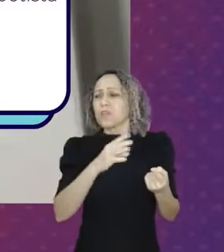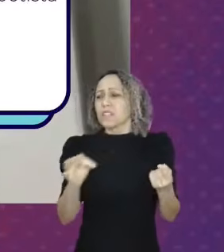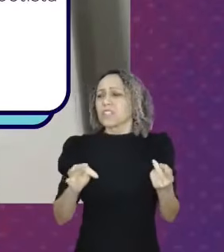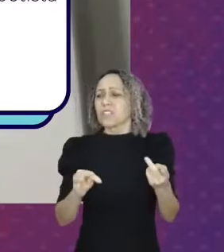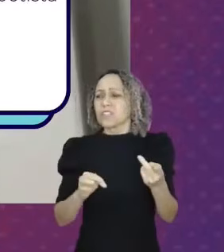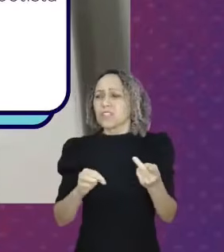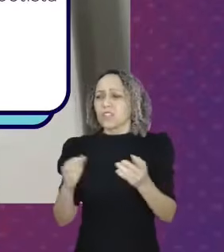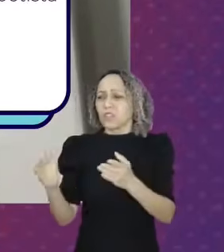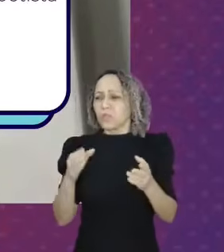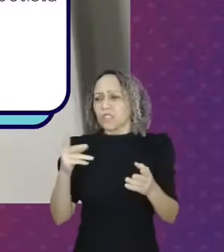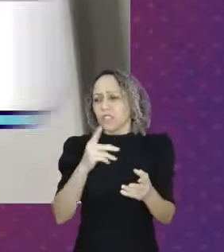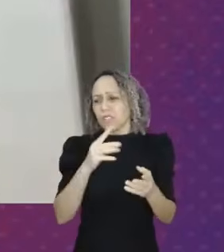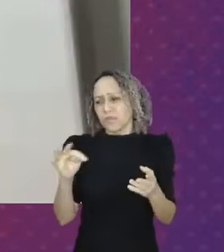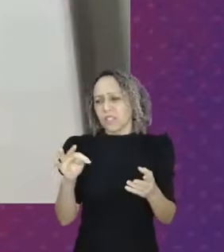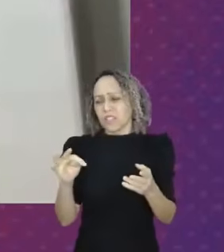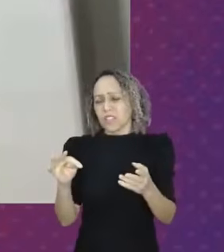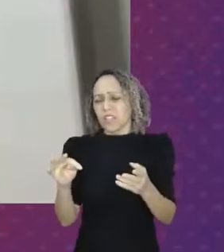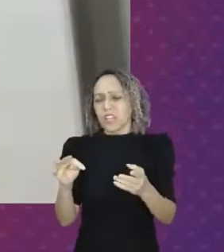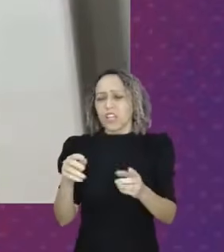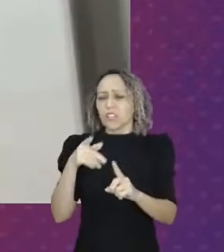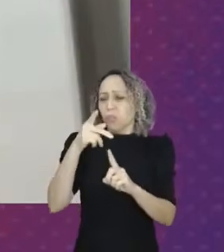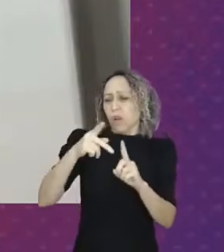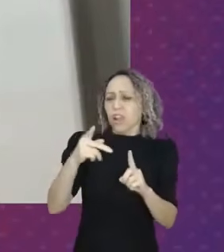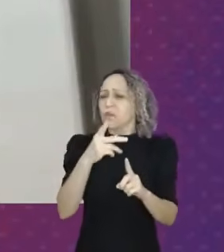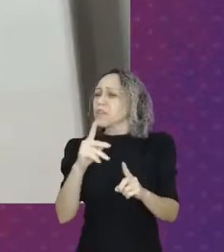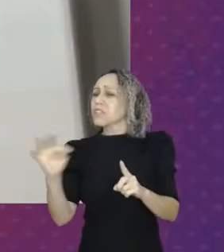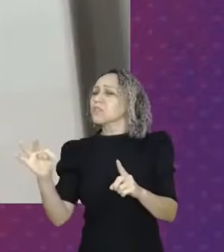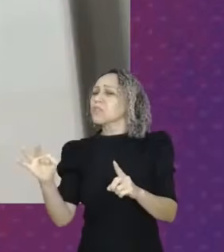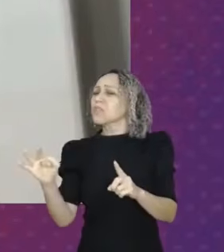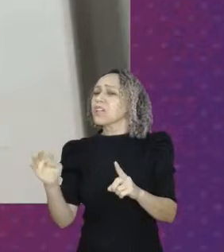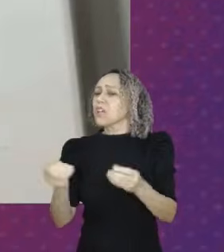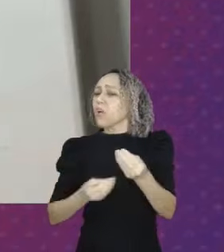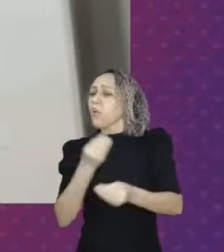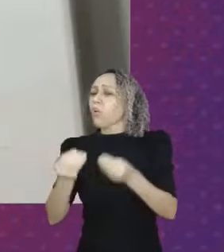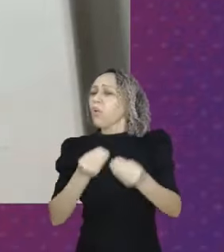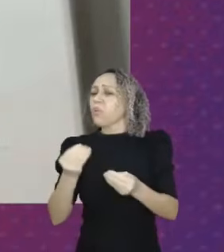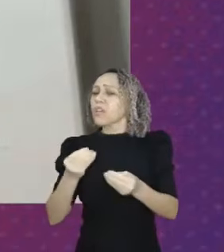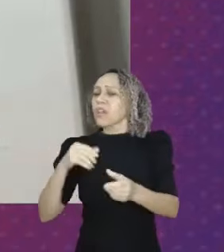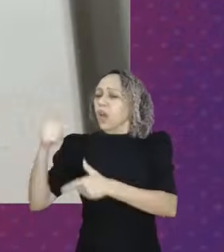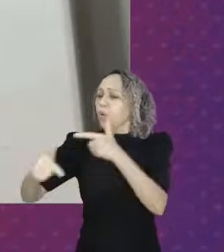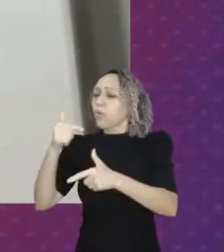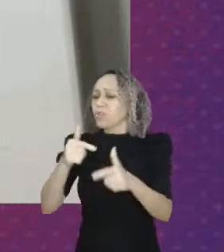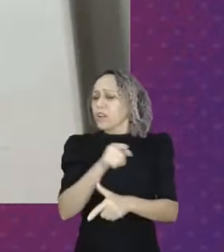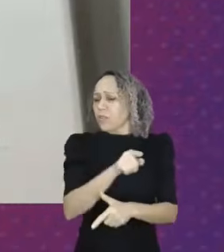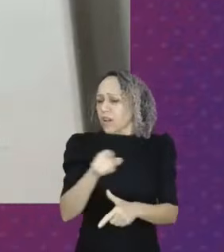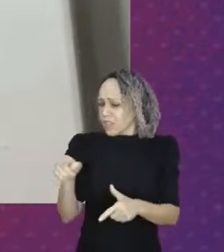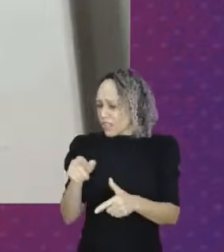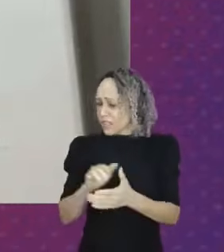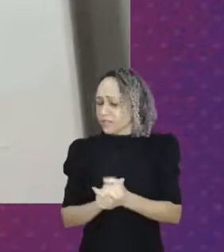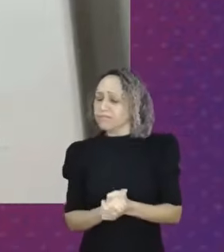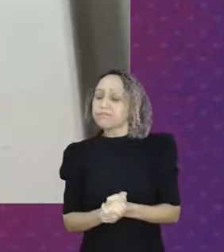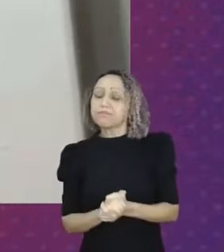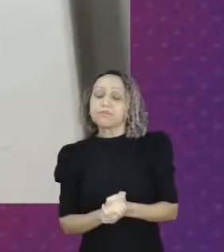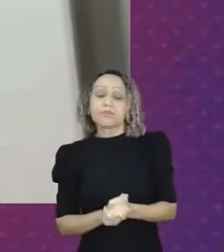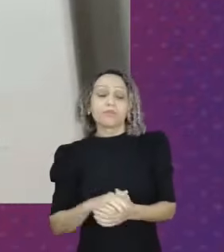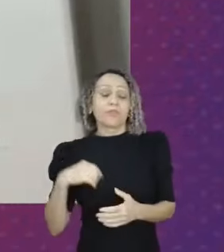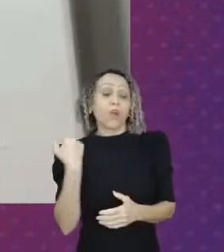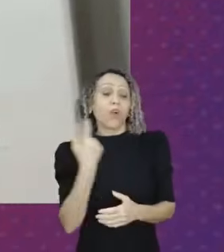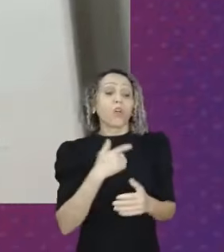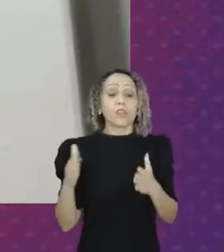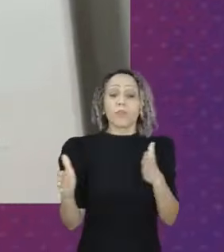parlamentar petista. Hoje as redes sociais, elas nos ajudam muito, mas nós precisamos ter estratégia para isso também. Por exemplo, no nosso